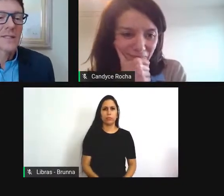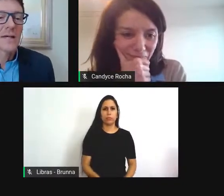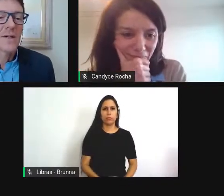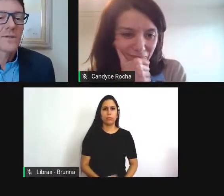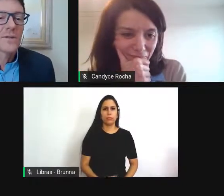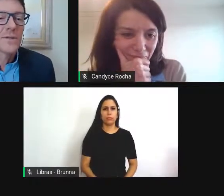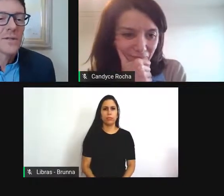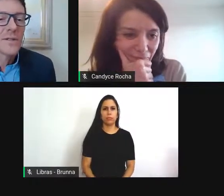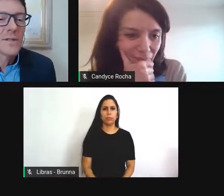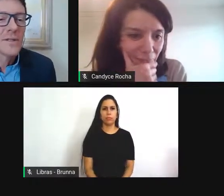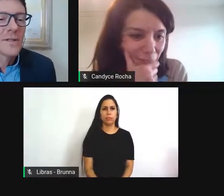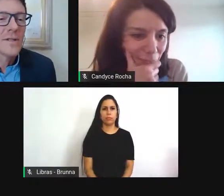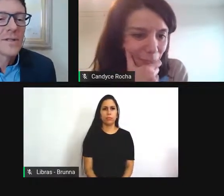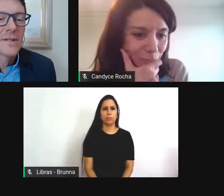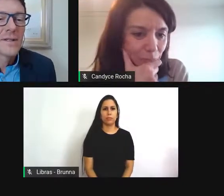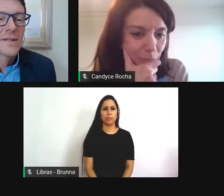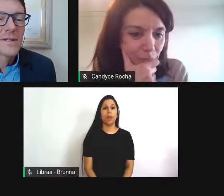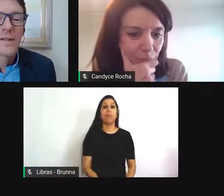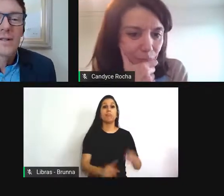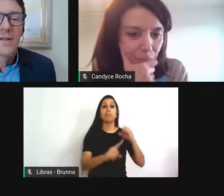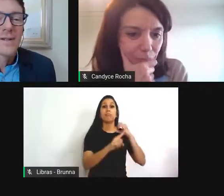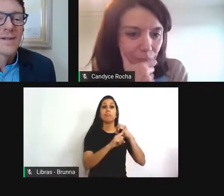Eduardo, está sem áudio.